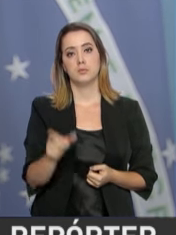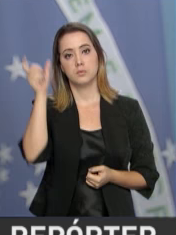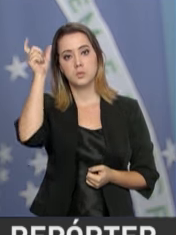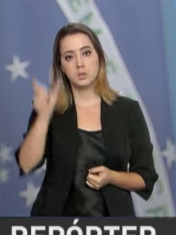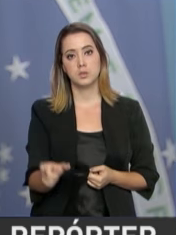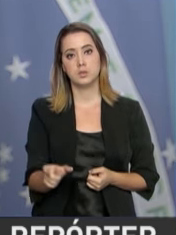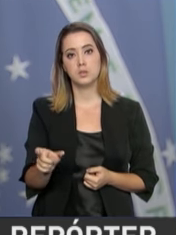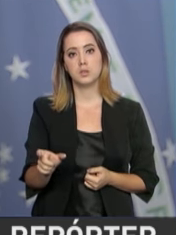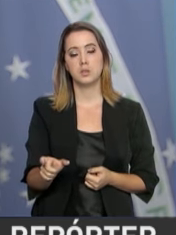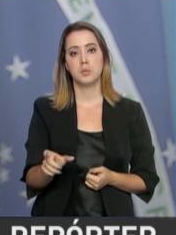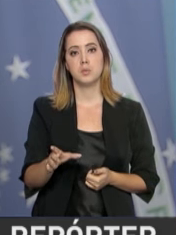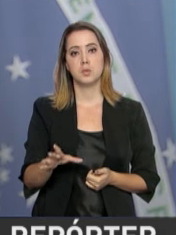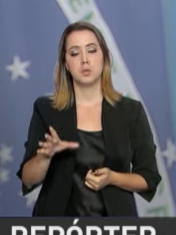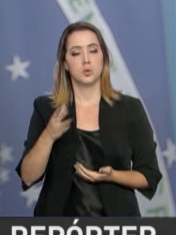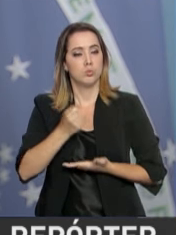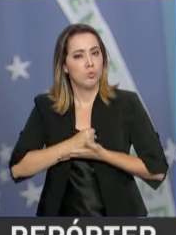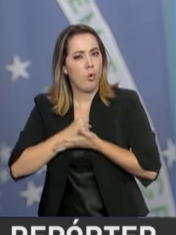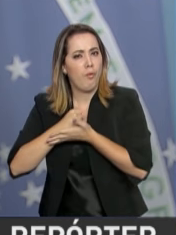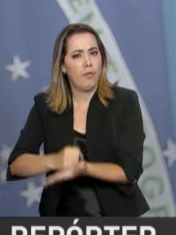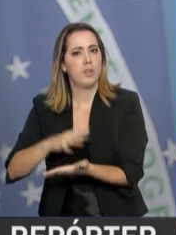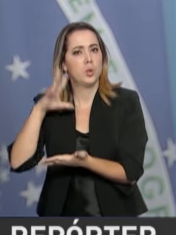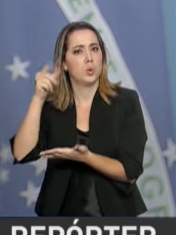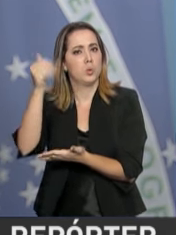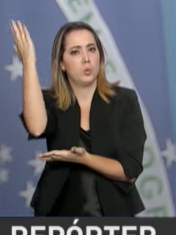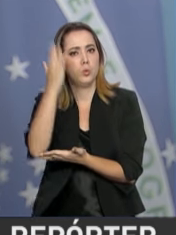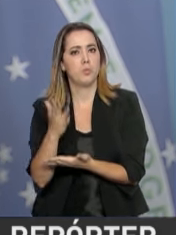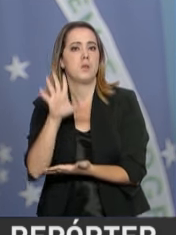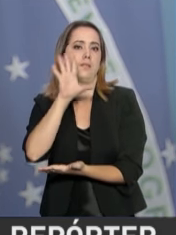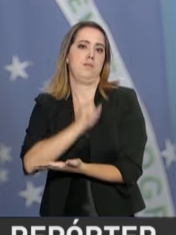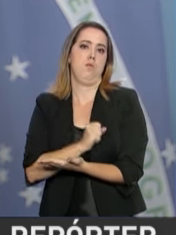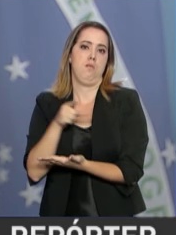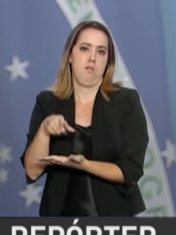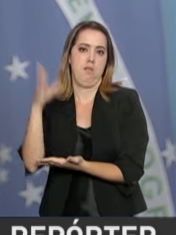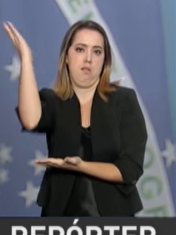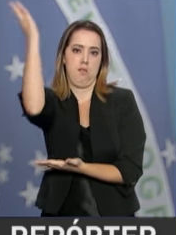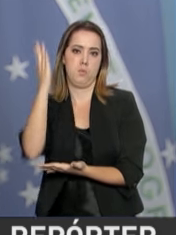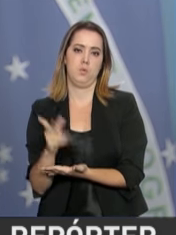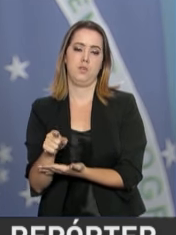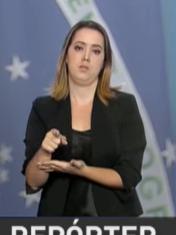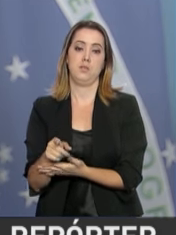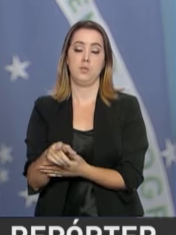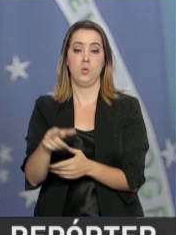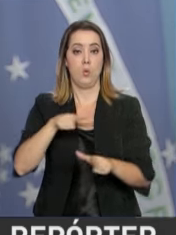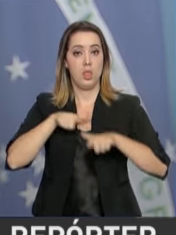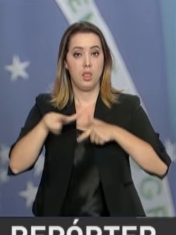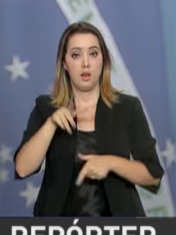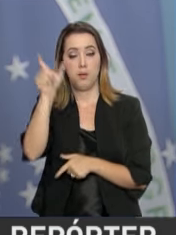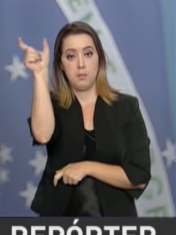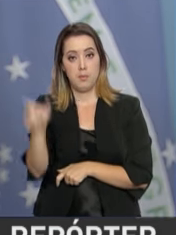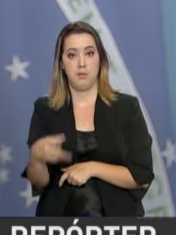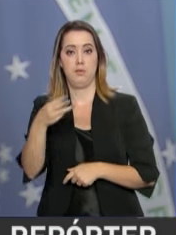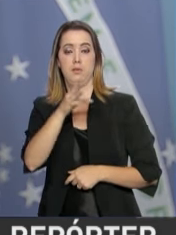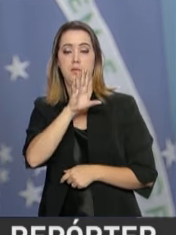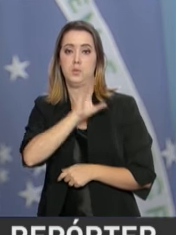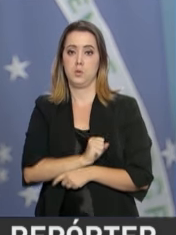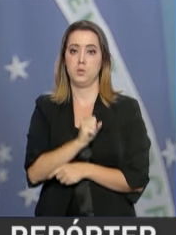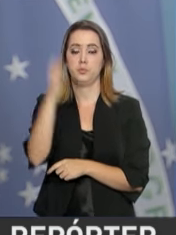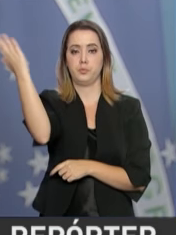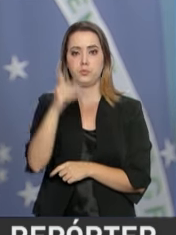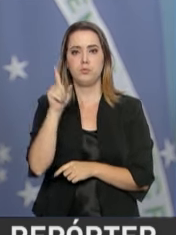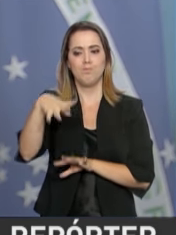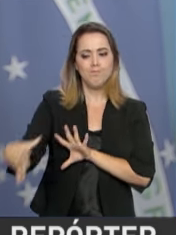deve tudo ao Brasil e de quem ama o Brasil. A missão de quem ama o Brasil é exata e precisamente